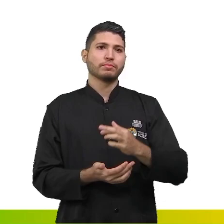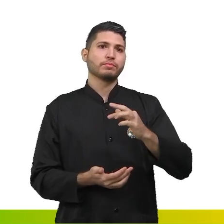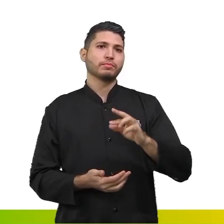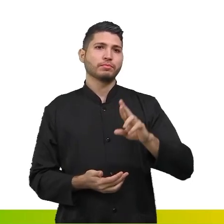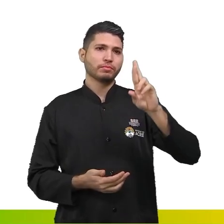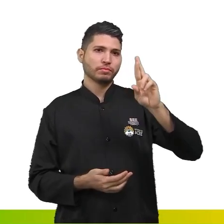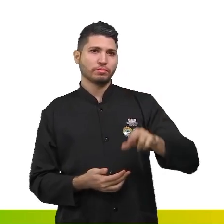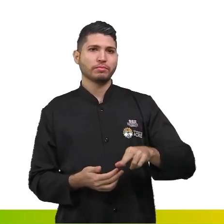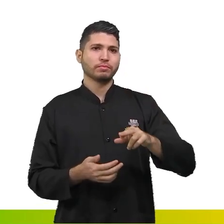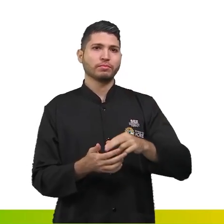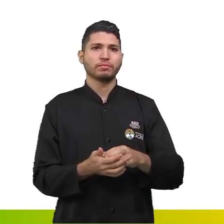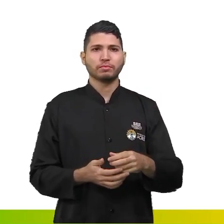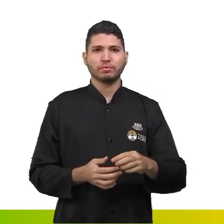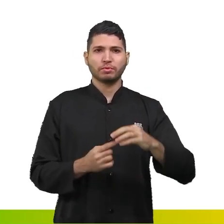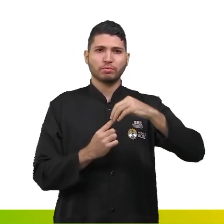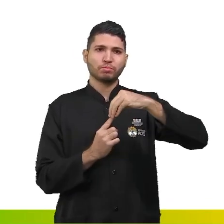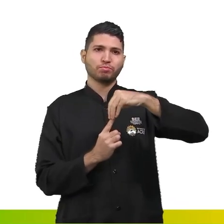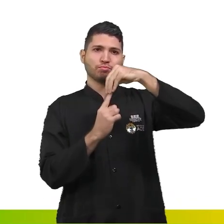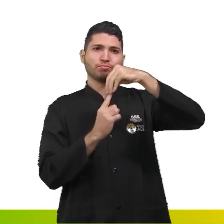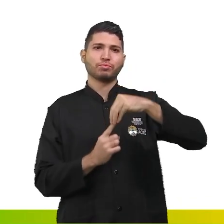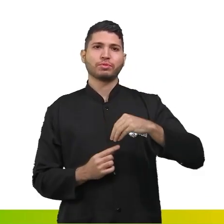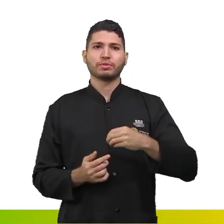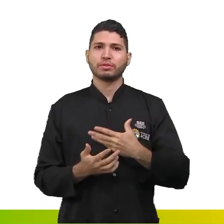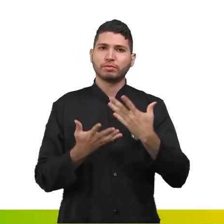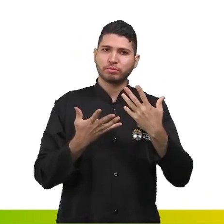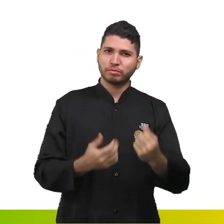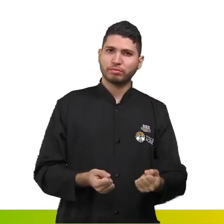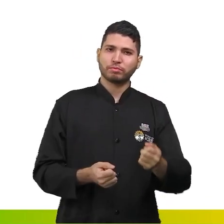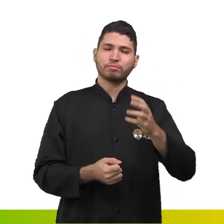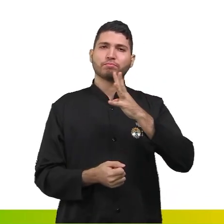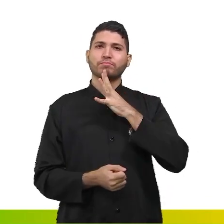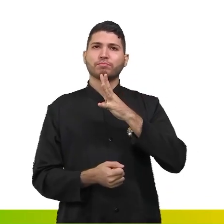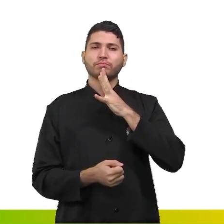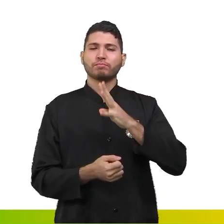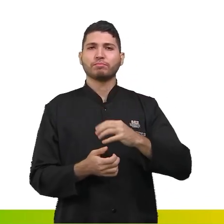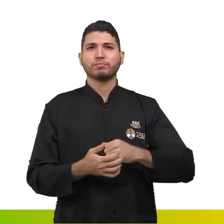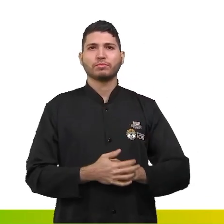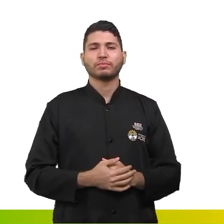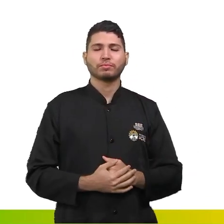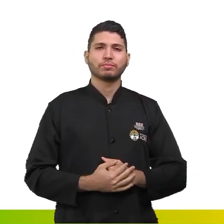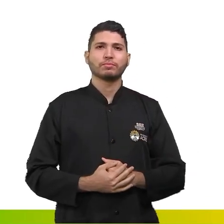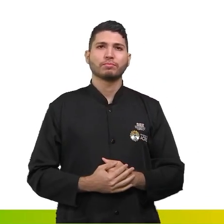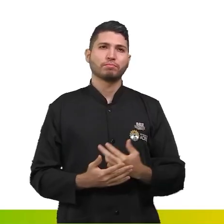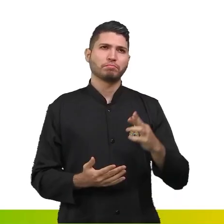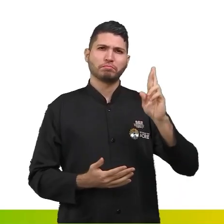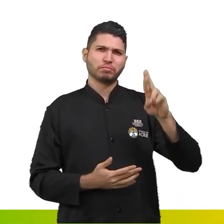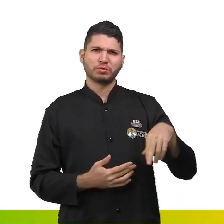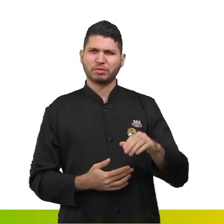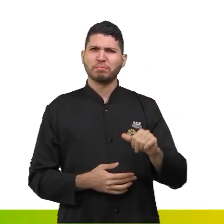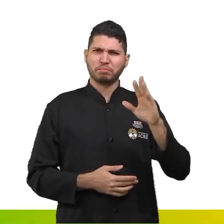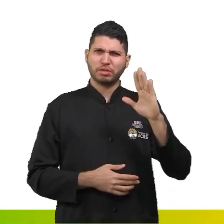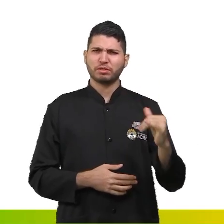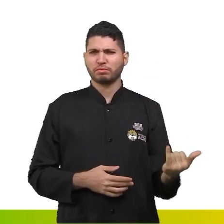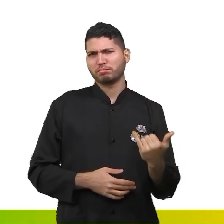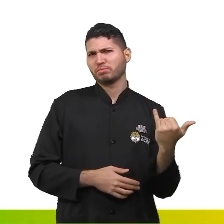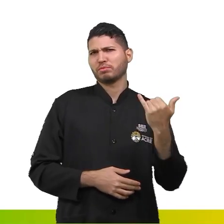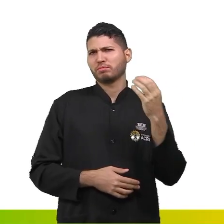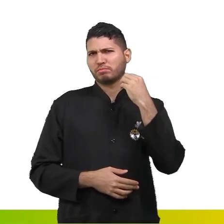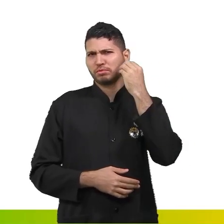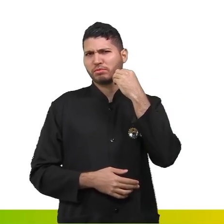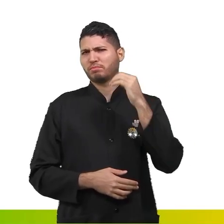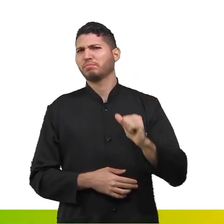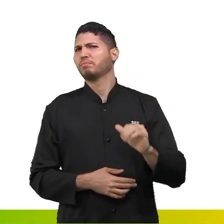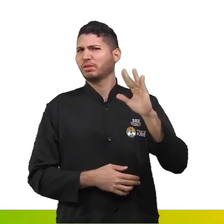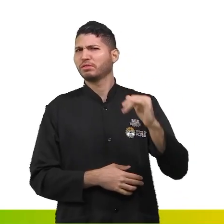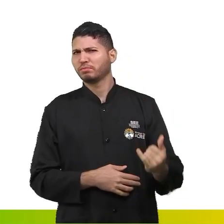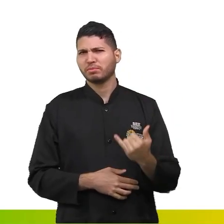teria, assim, conhecimento tanto, o valor quanto a razão é mais importante, a experiência é mais